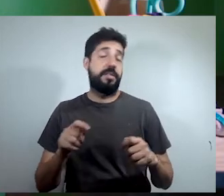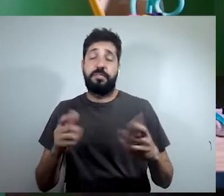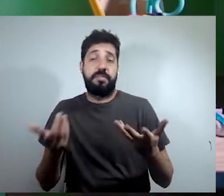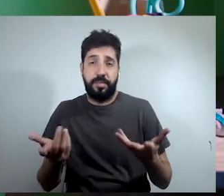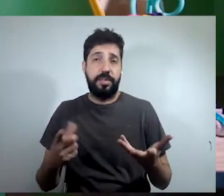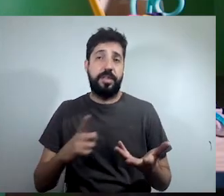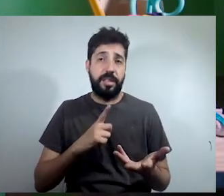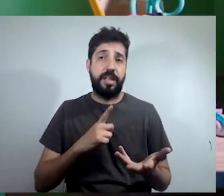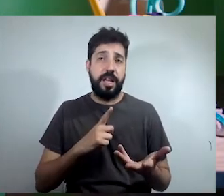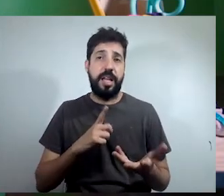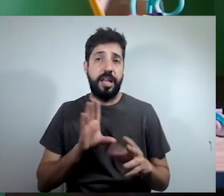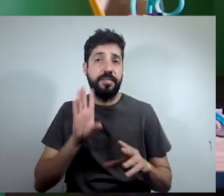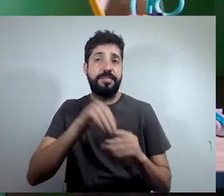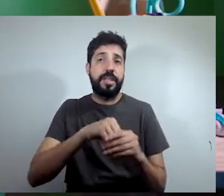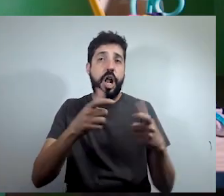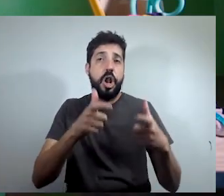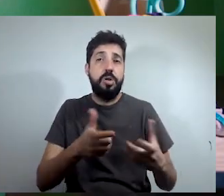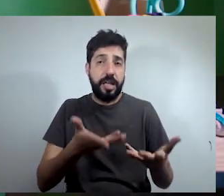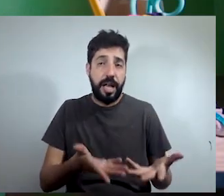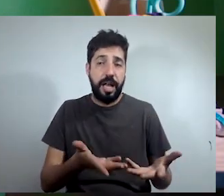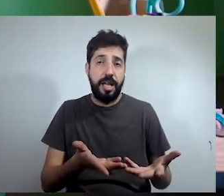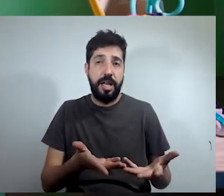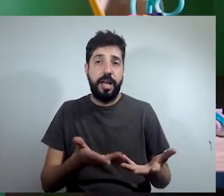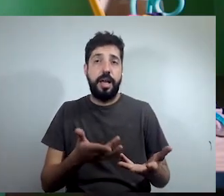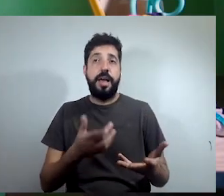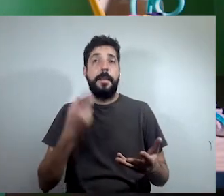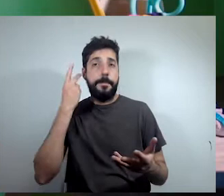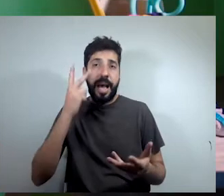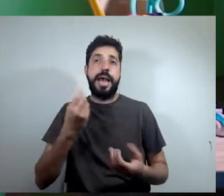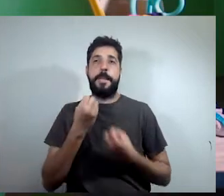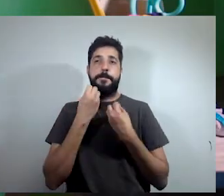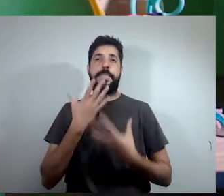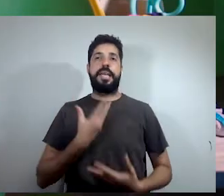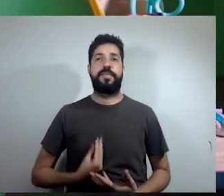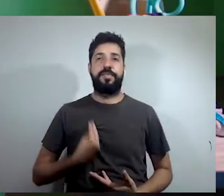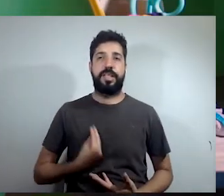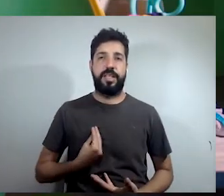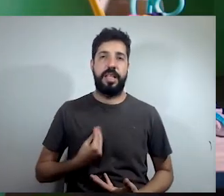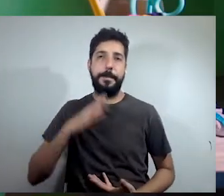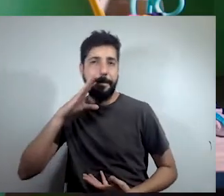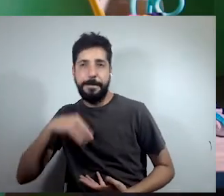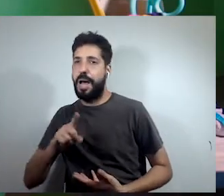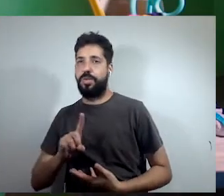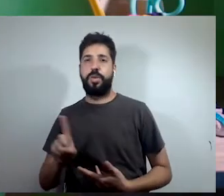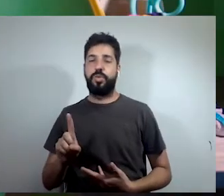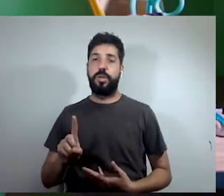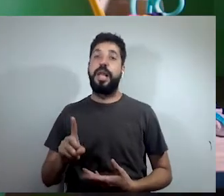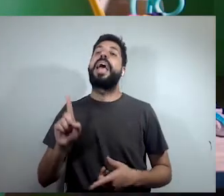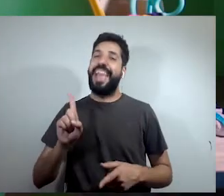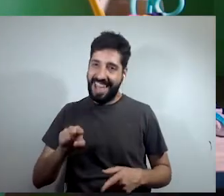estar naquele lugar por um lado do bem-estar e não do mal-estar. Isso é um grande